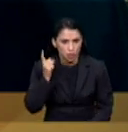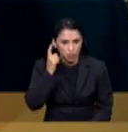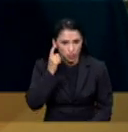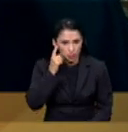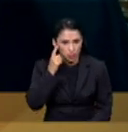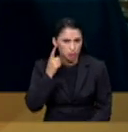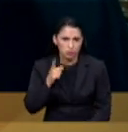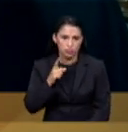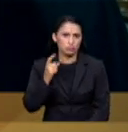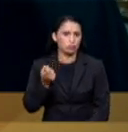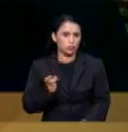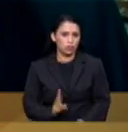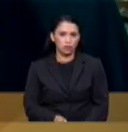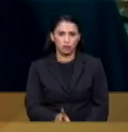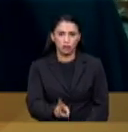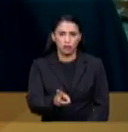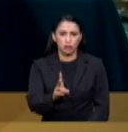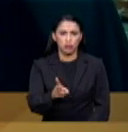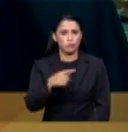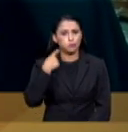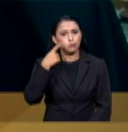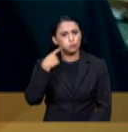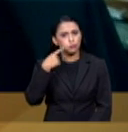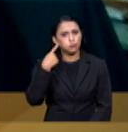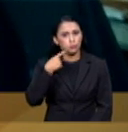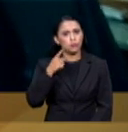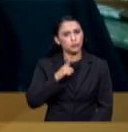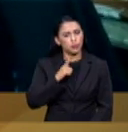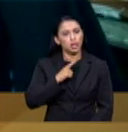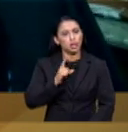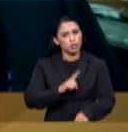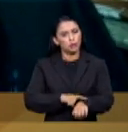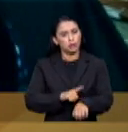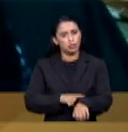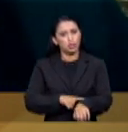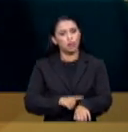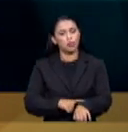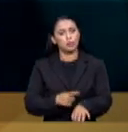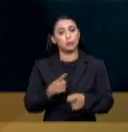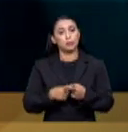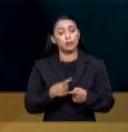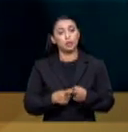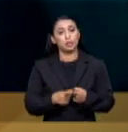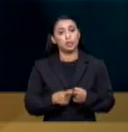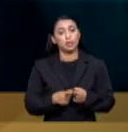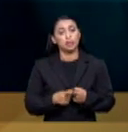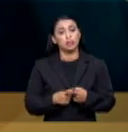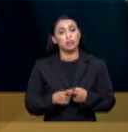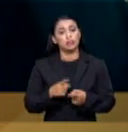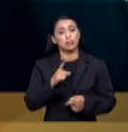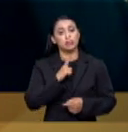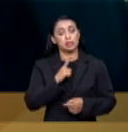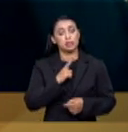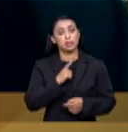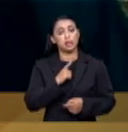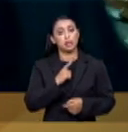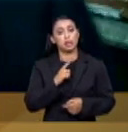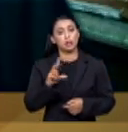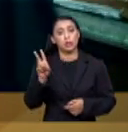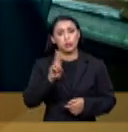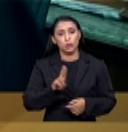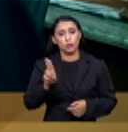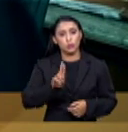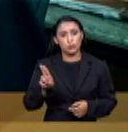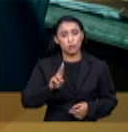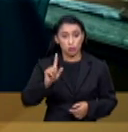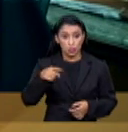devemos tocar. E os advogados, inclusive, terão tempo, porque Vossa Excelência está adotando a metodologia de, após